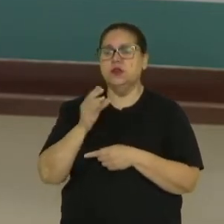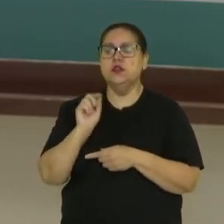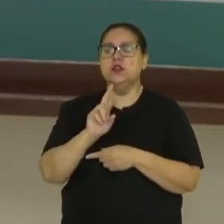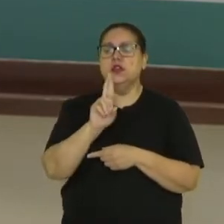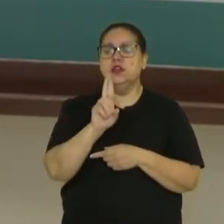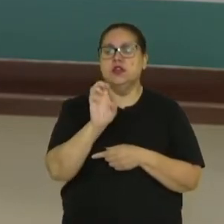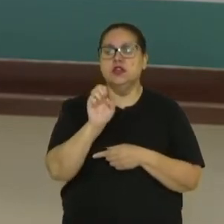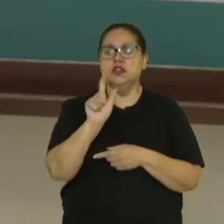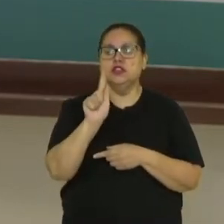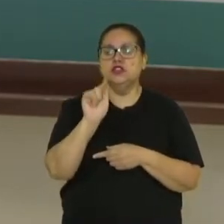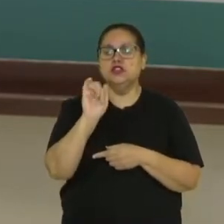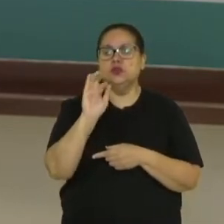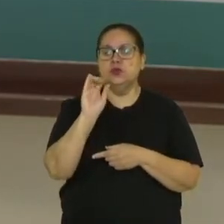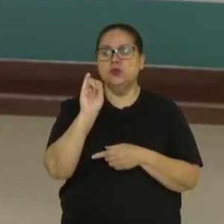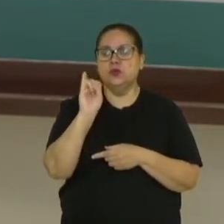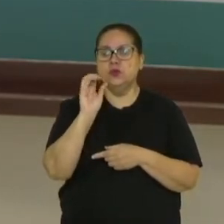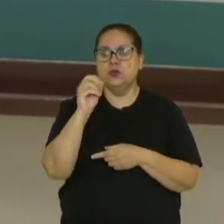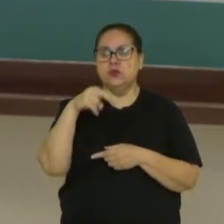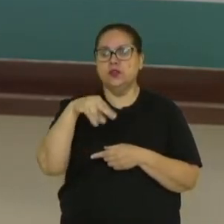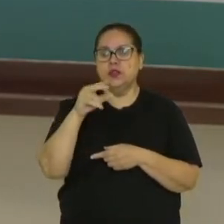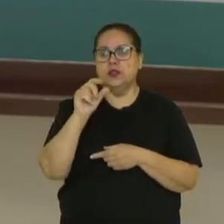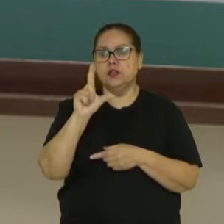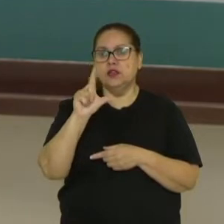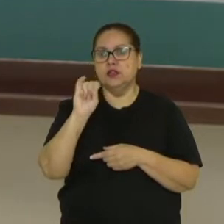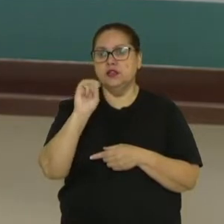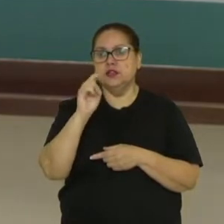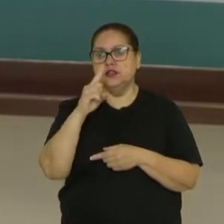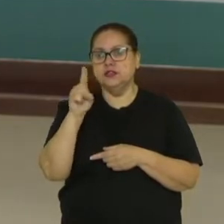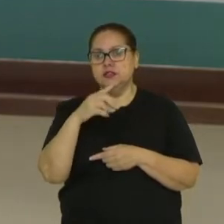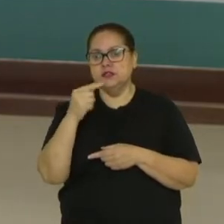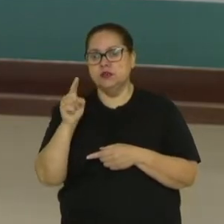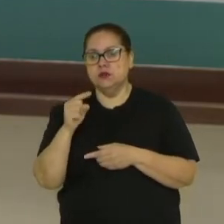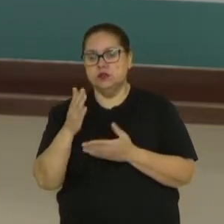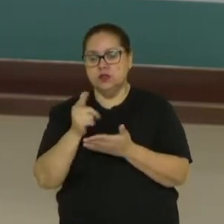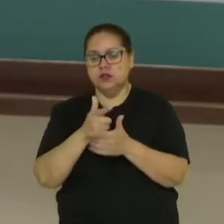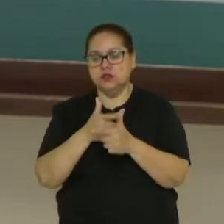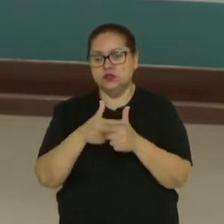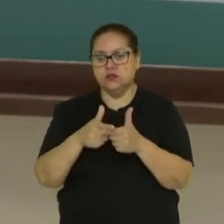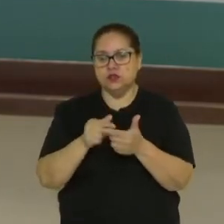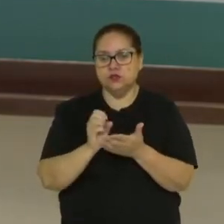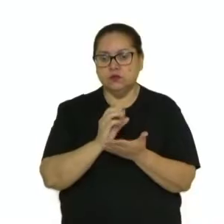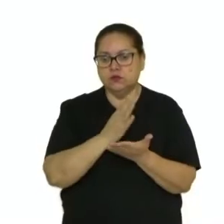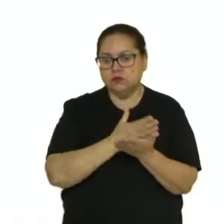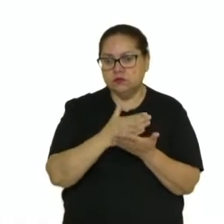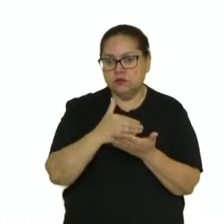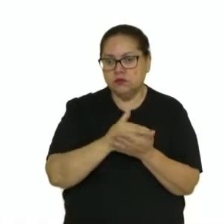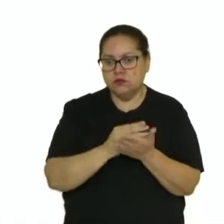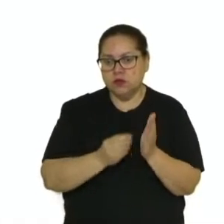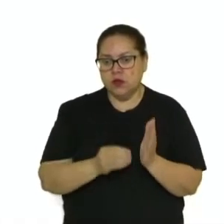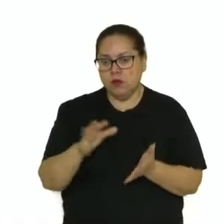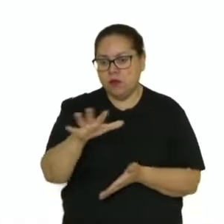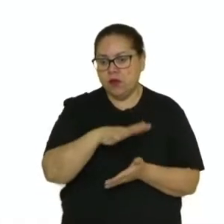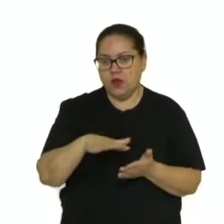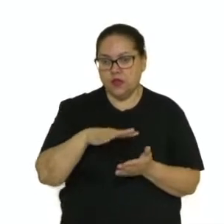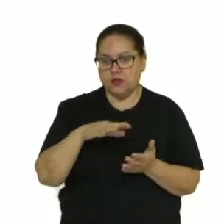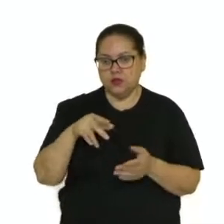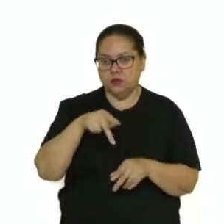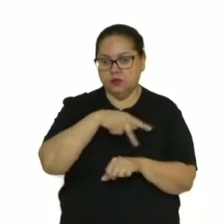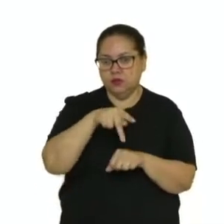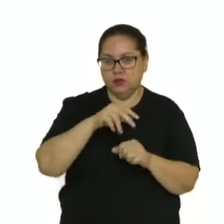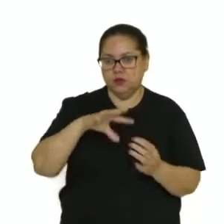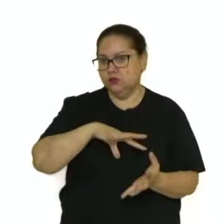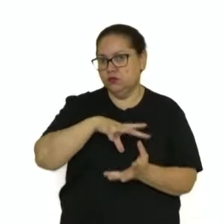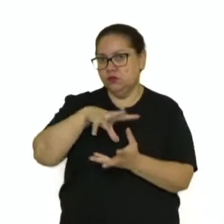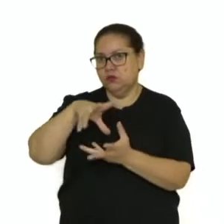é a regionalização, né? Regionalização é dividir ou classificar então uma área de um país ou do mundo